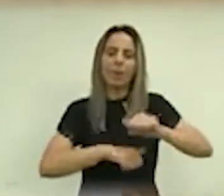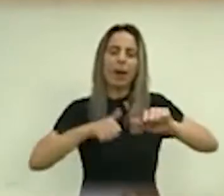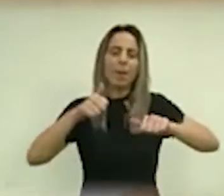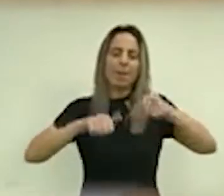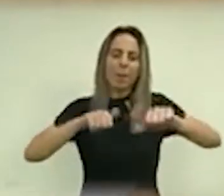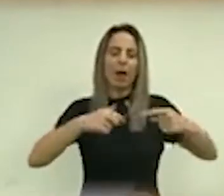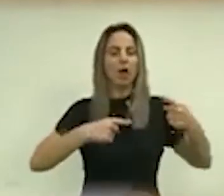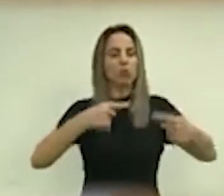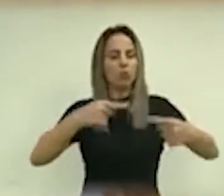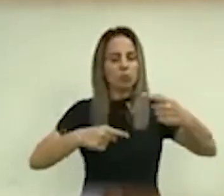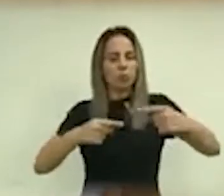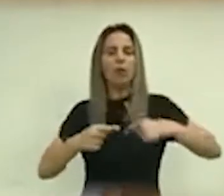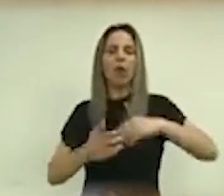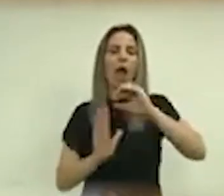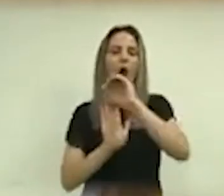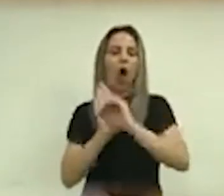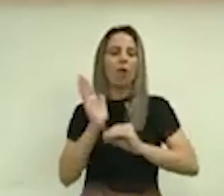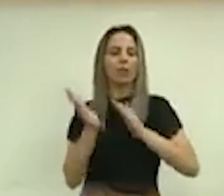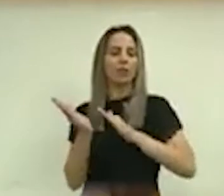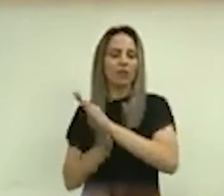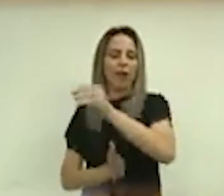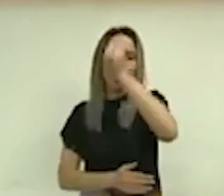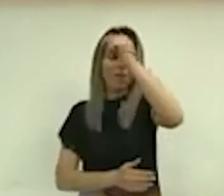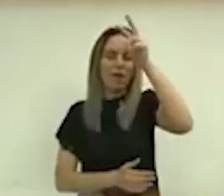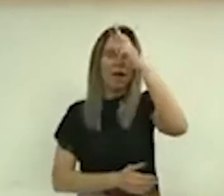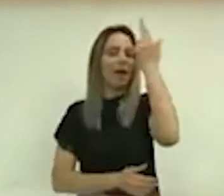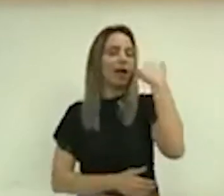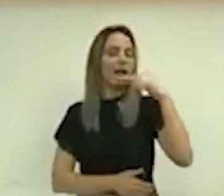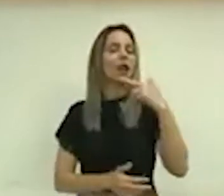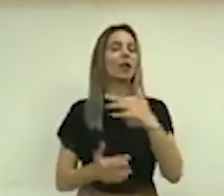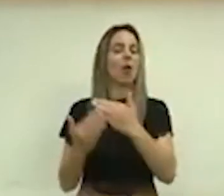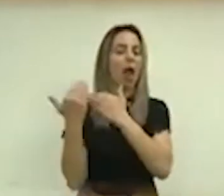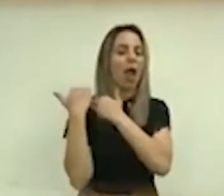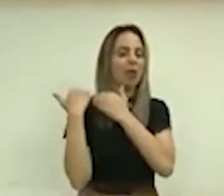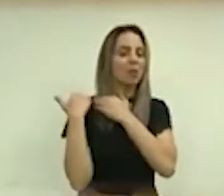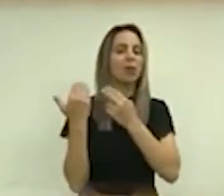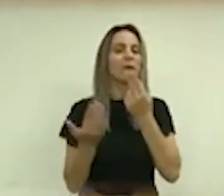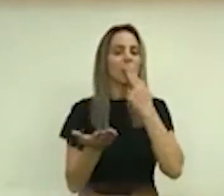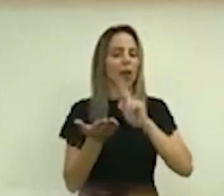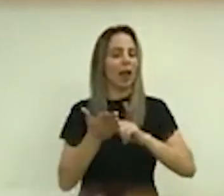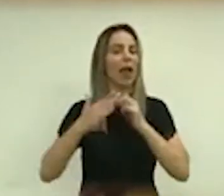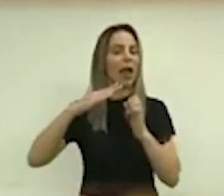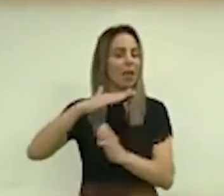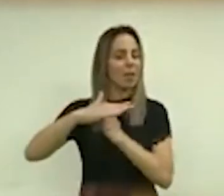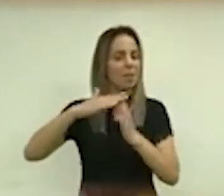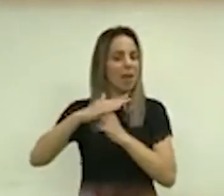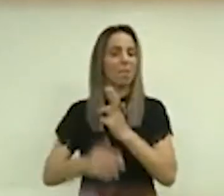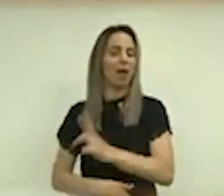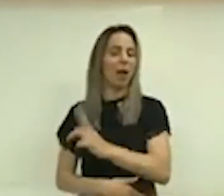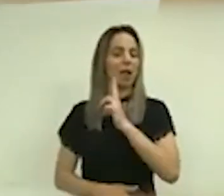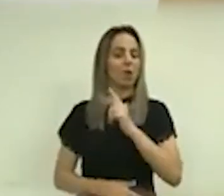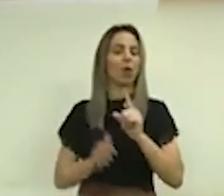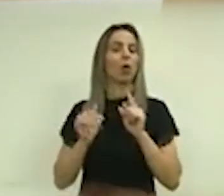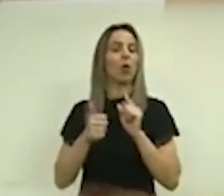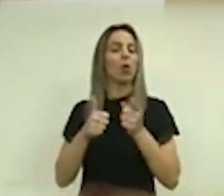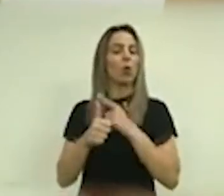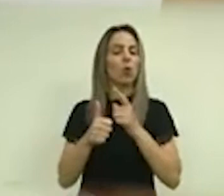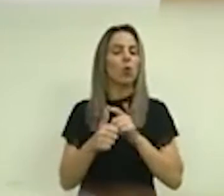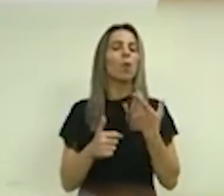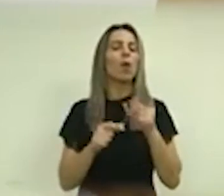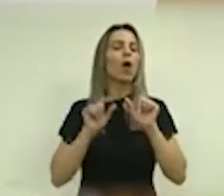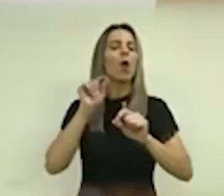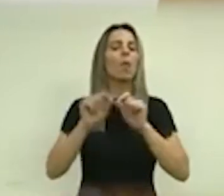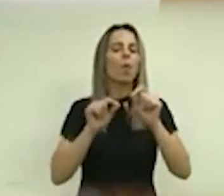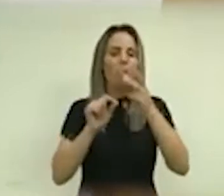plenário, seja enviado ofício à senhora prefeita Raquel Kini e ao responsável pela empresa Correios no nosso município para que respondam. 1. Por qual motivo